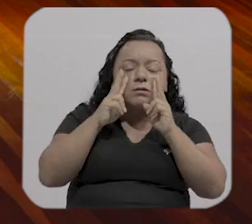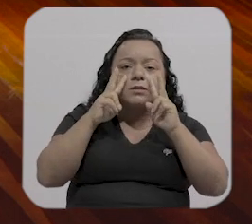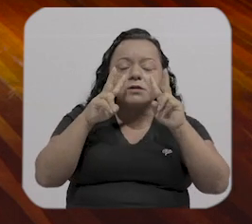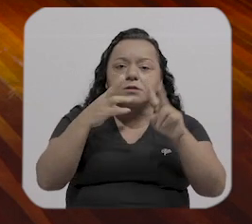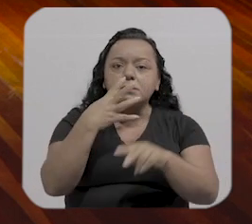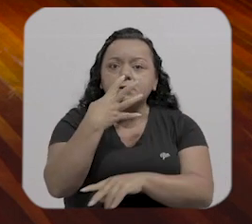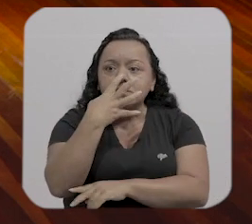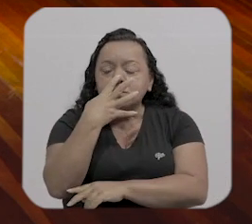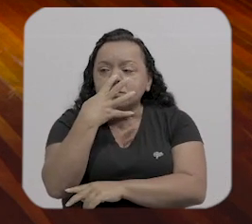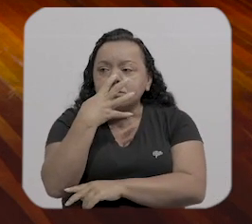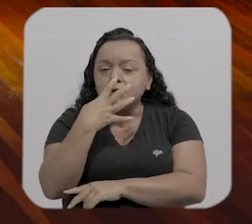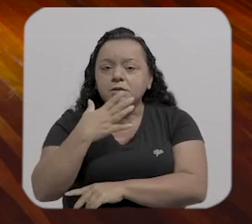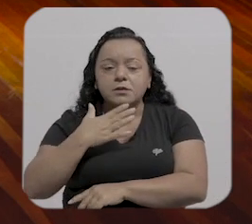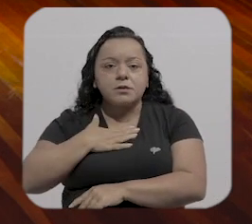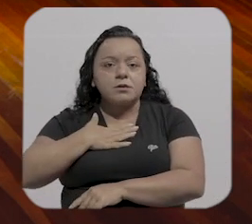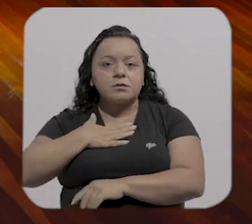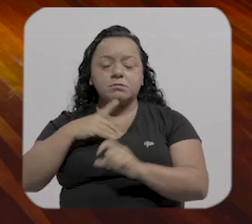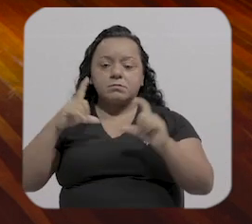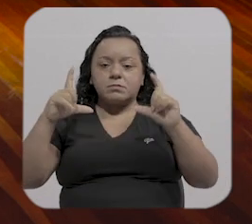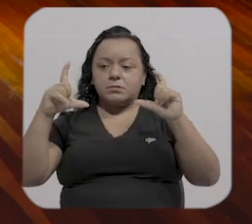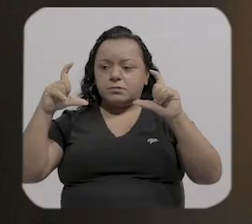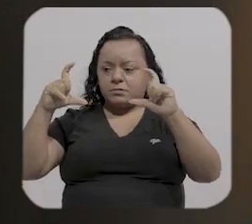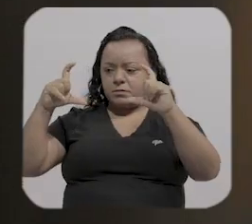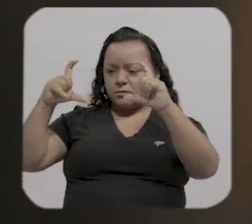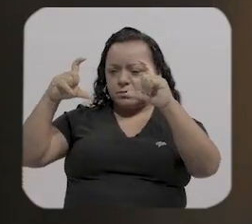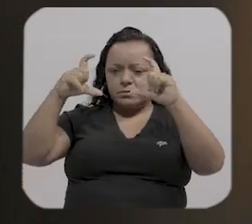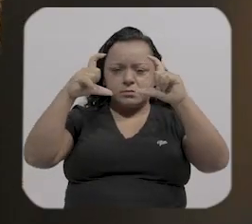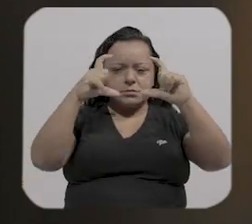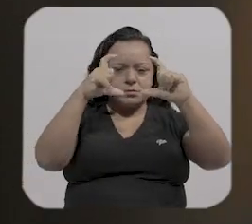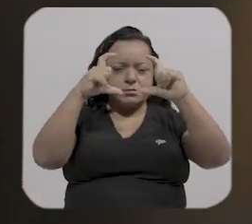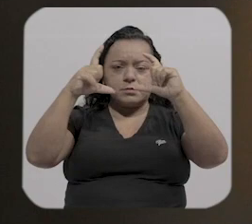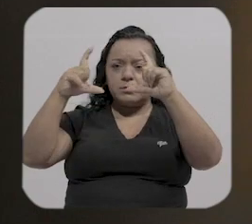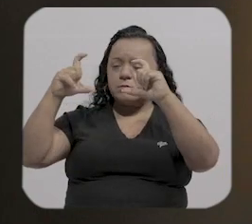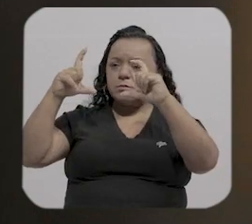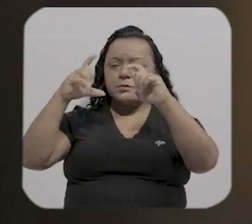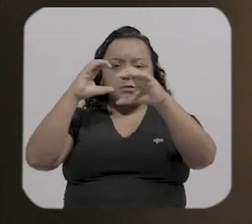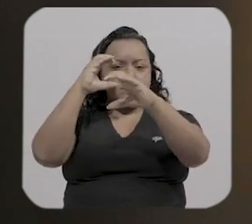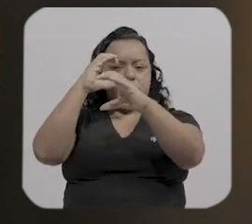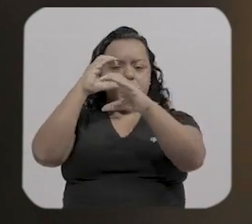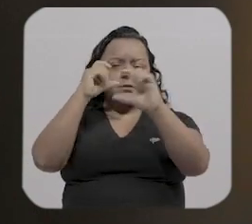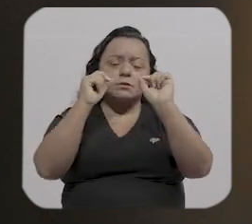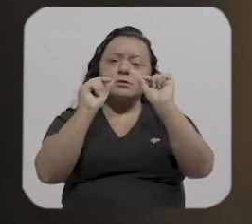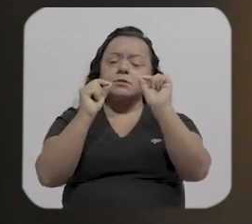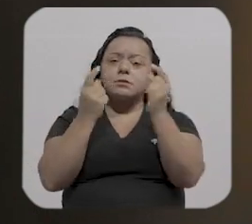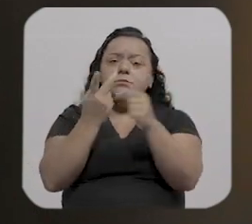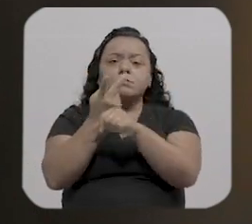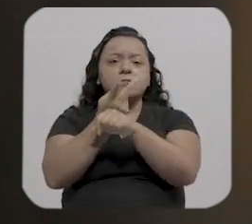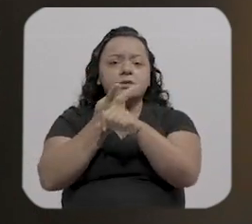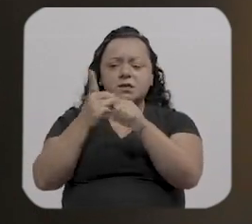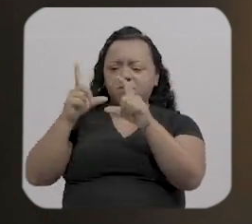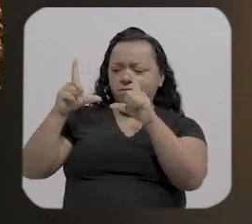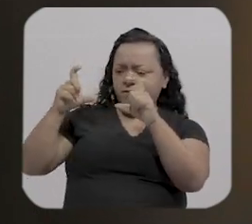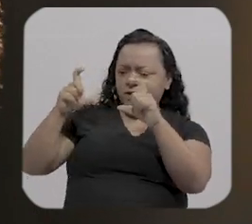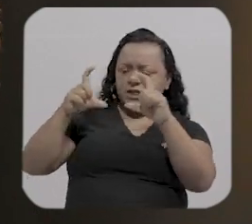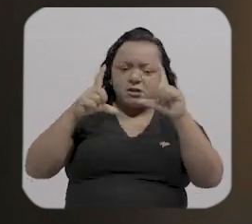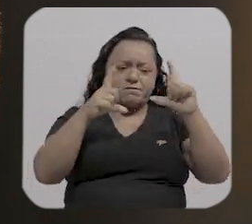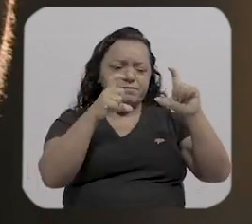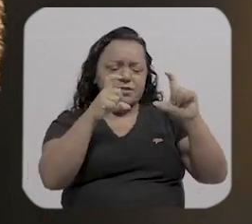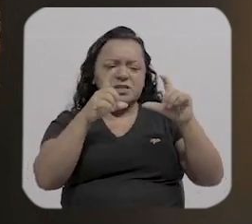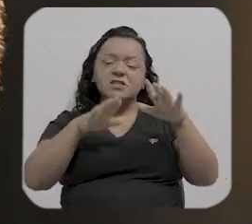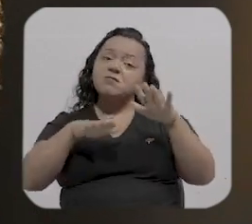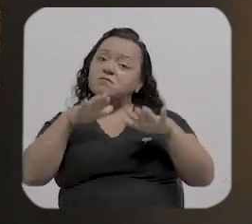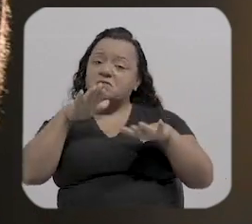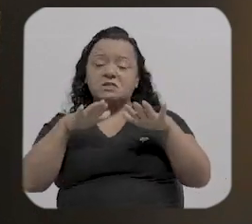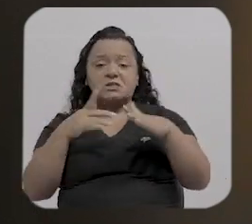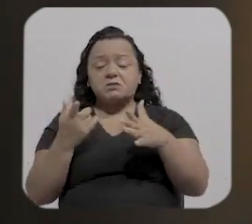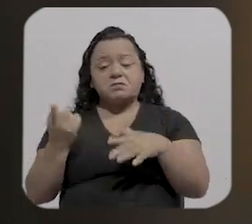seguinte, né? Eu e a câmera só. E eu procurava dizer, pô, eu tenho que fazer essa foto aqui, talvez